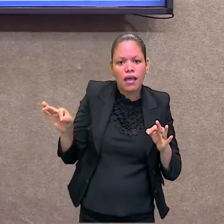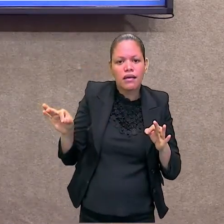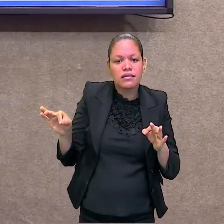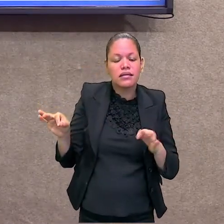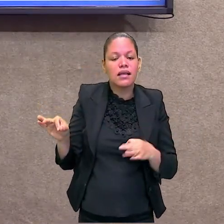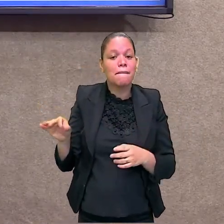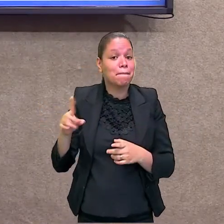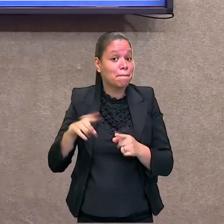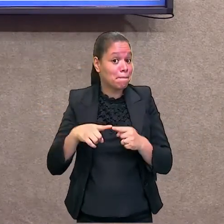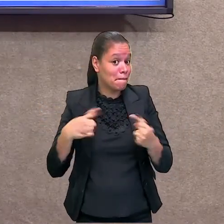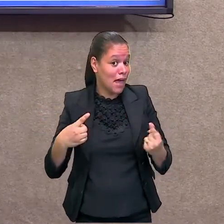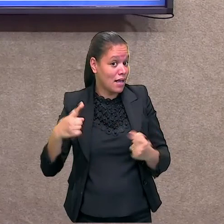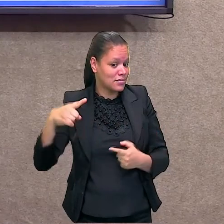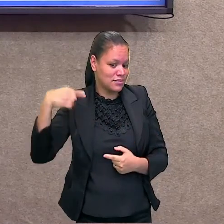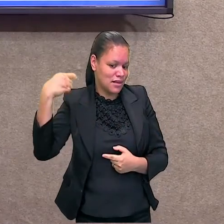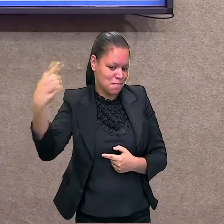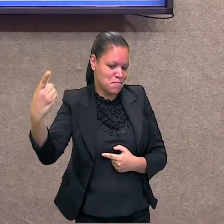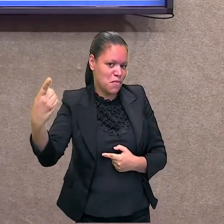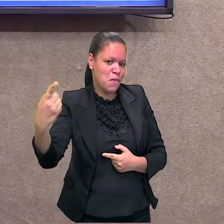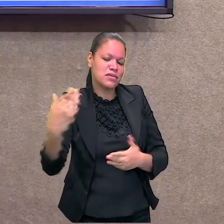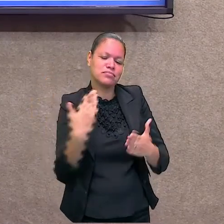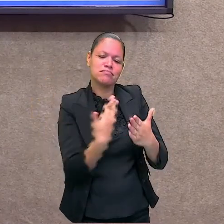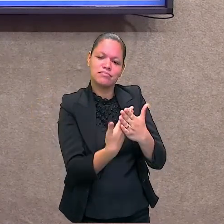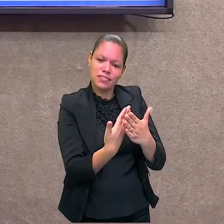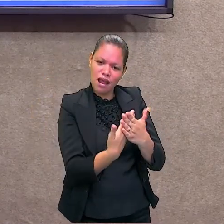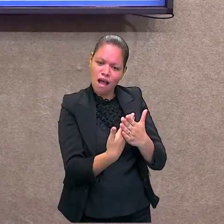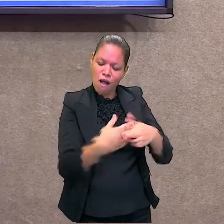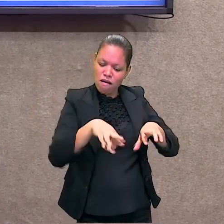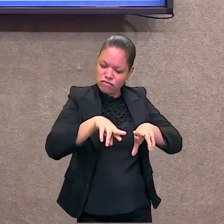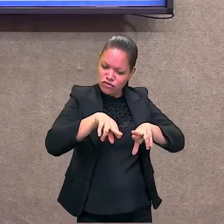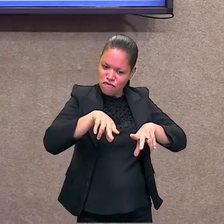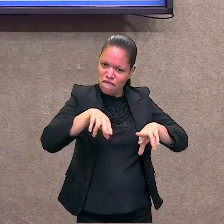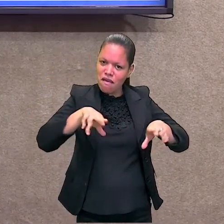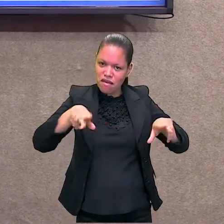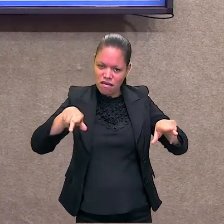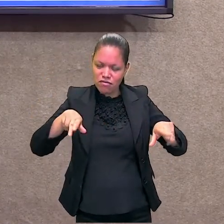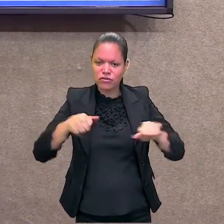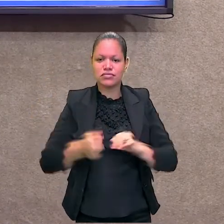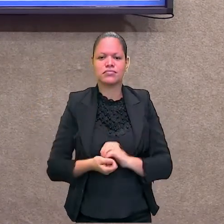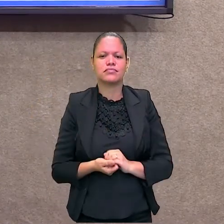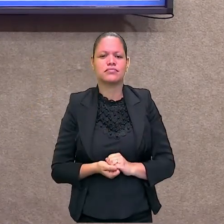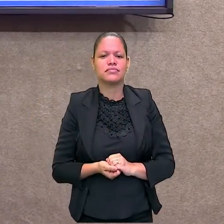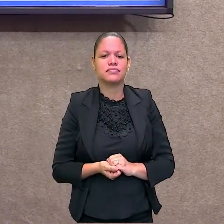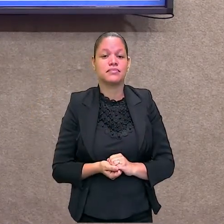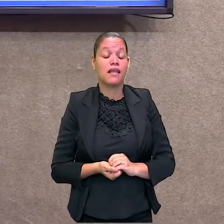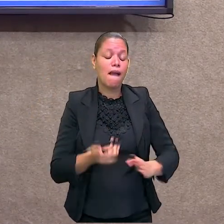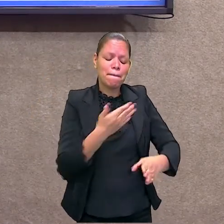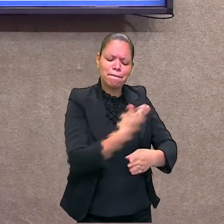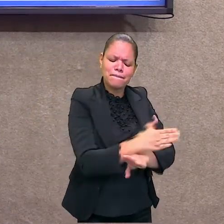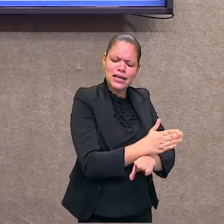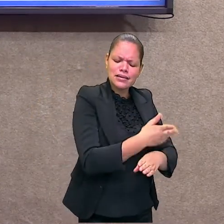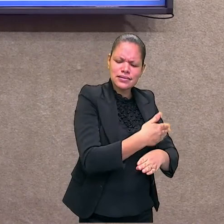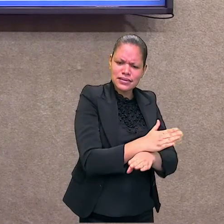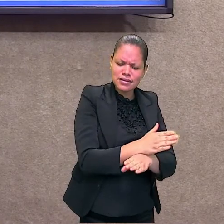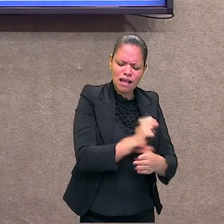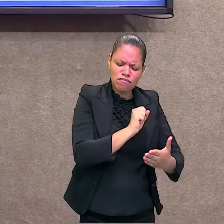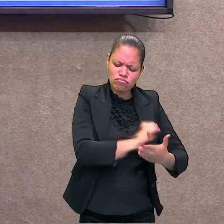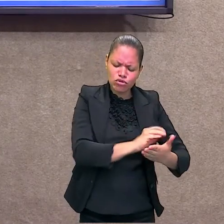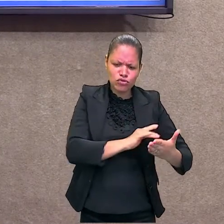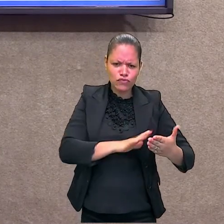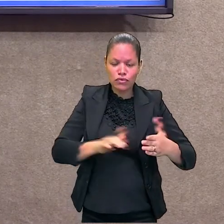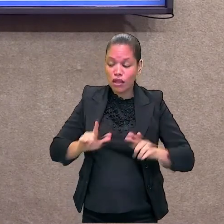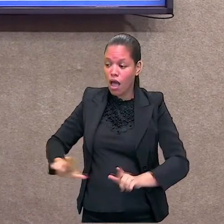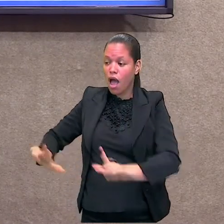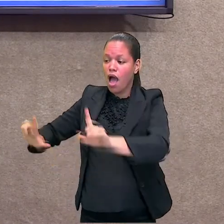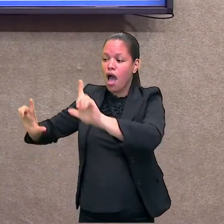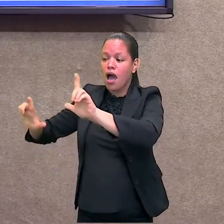receberem essas atividades que são diferentes uma das outras. E para acessar nossas atividades na